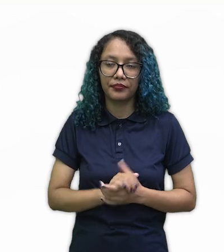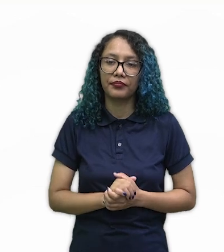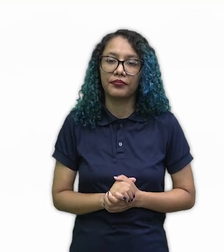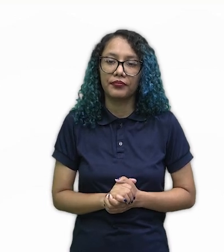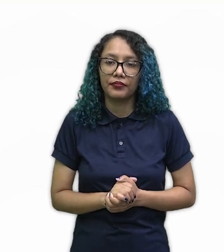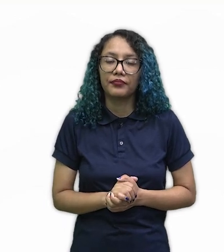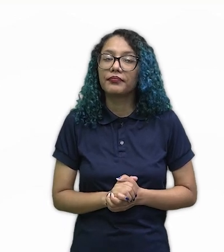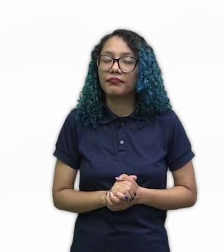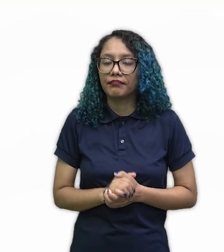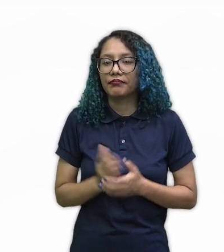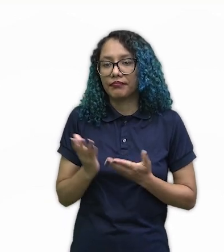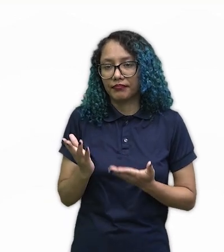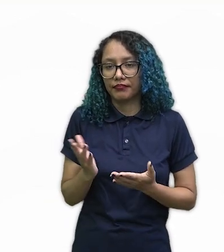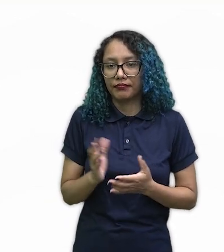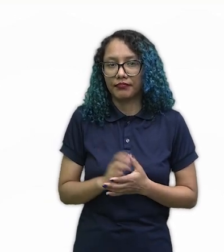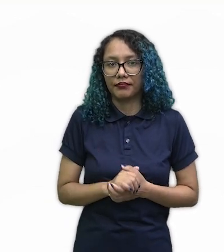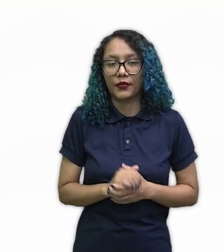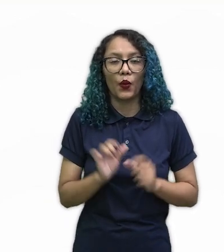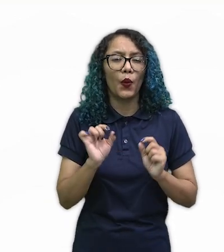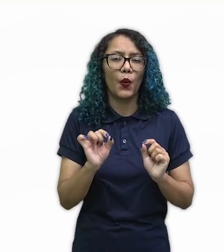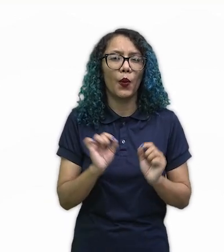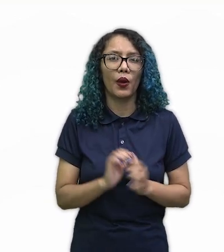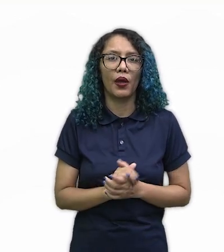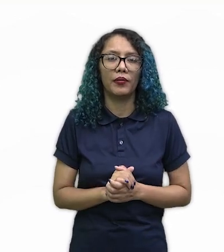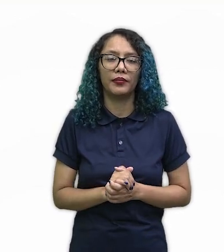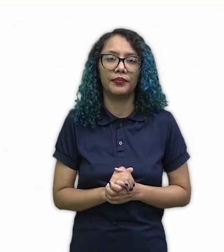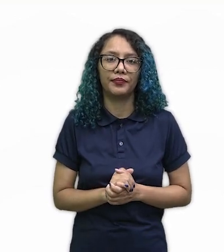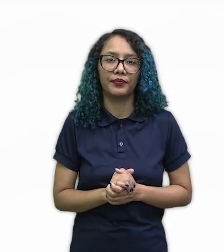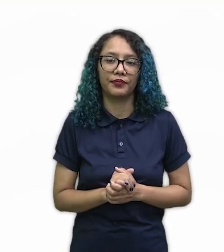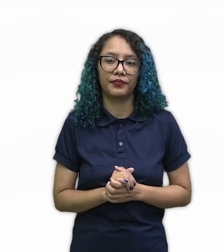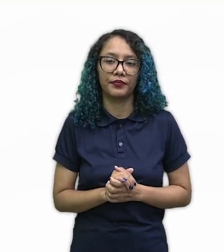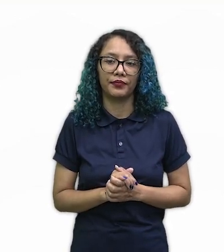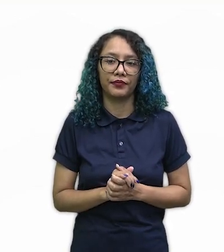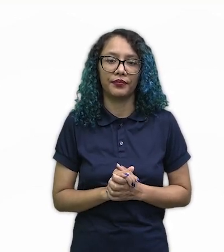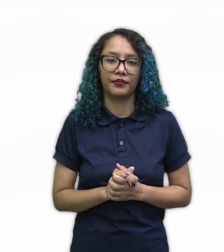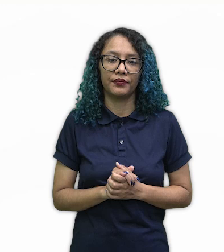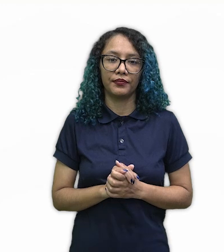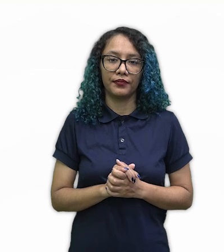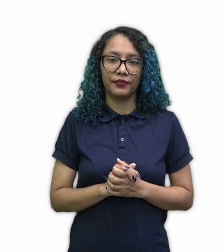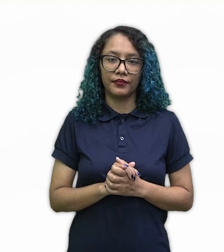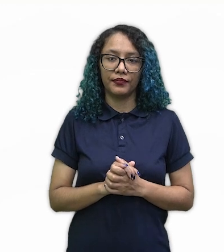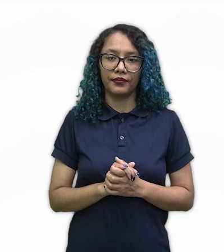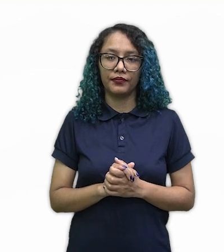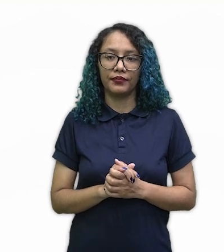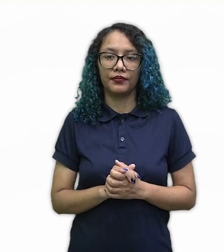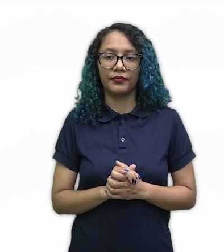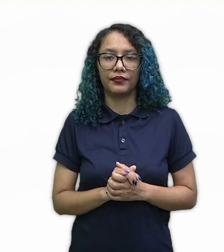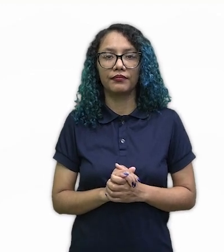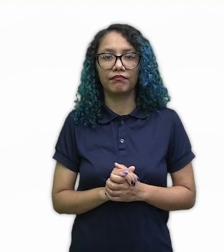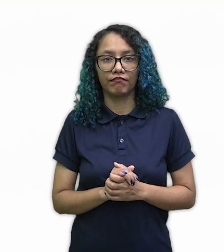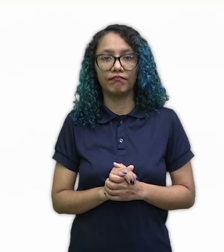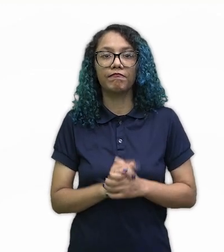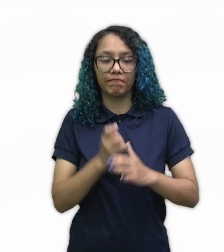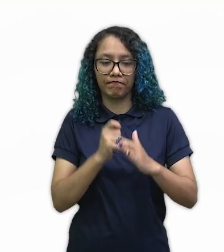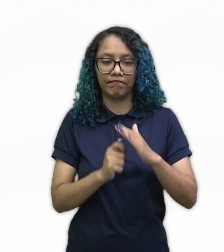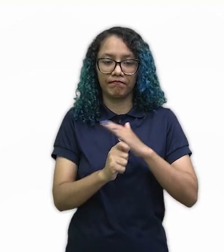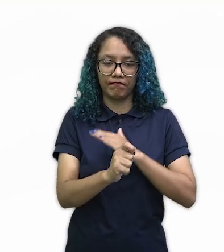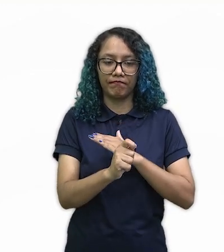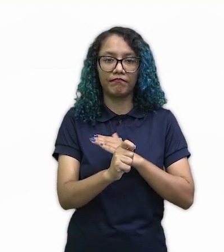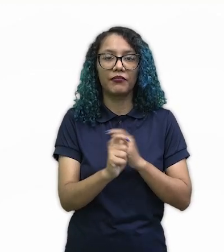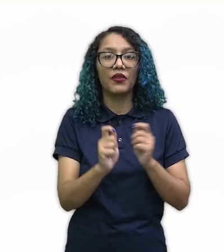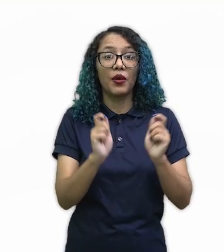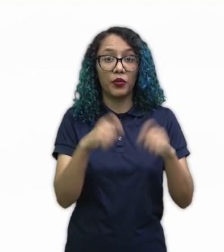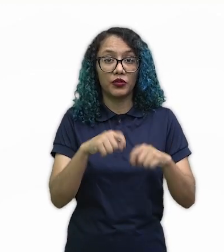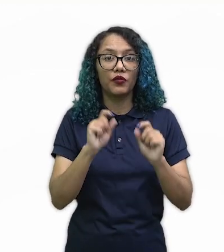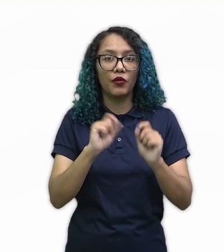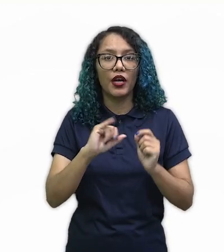valor de R$500 você vai aplicar a um rendimento qualquer que vai te render